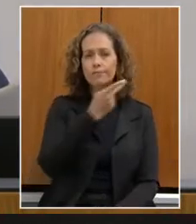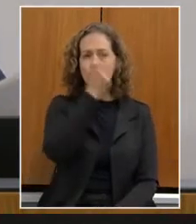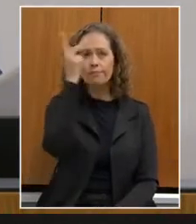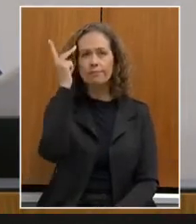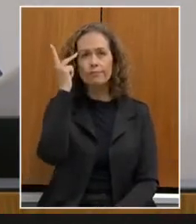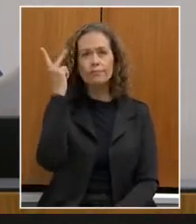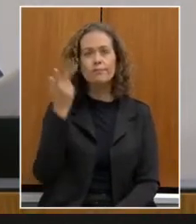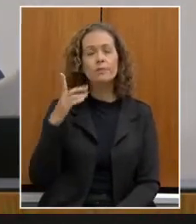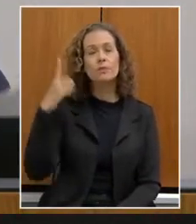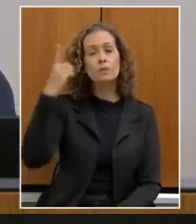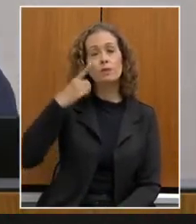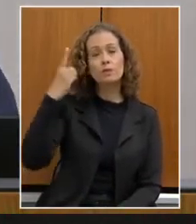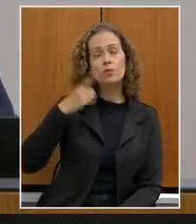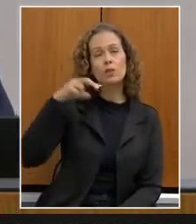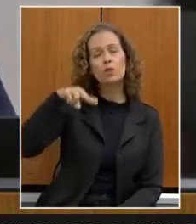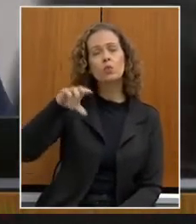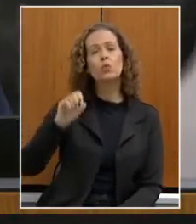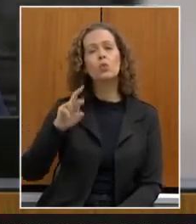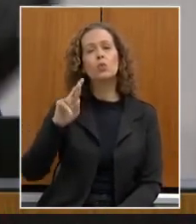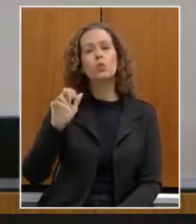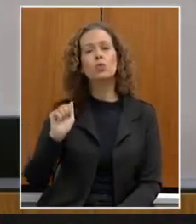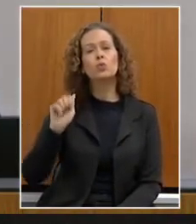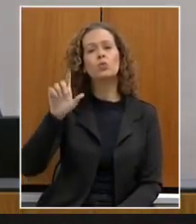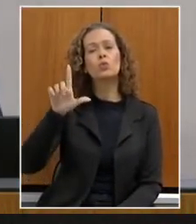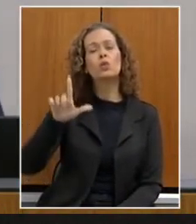senhor deputado Noraldino Júnior